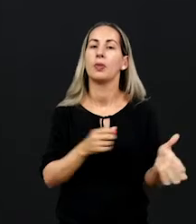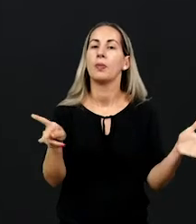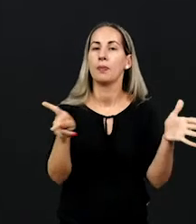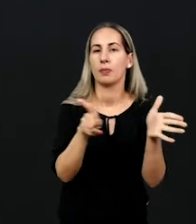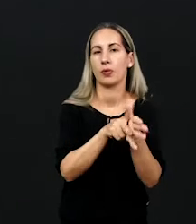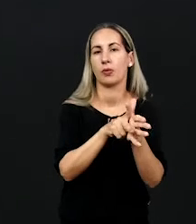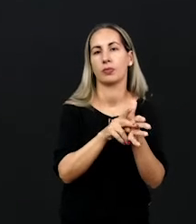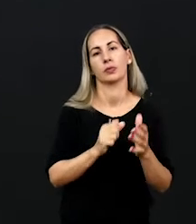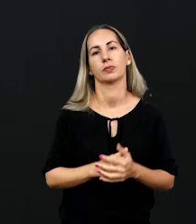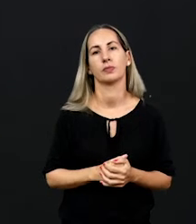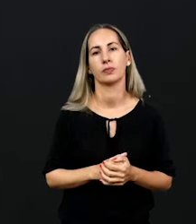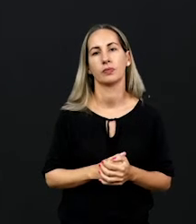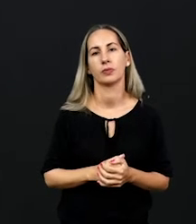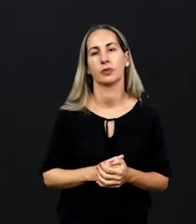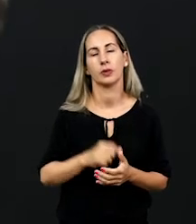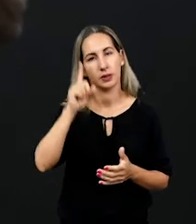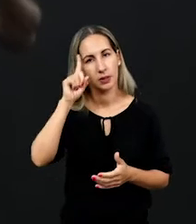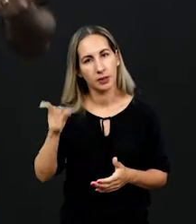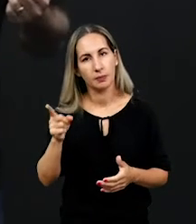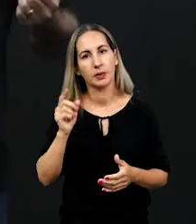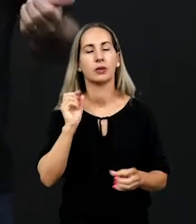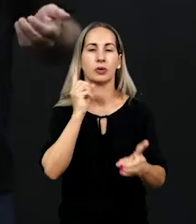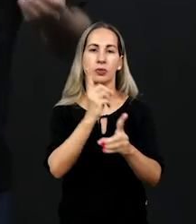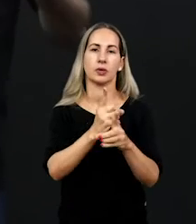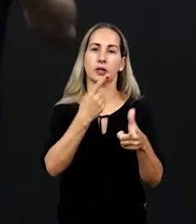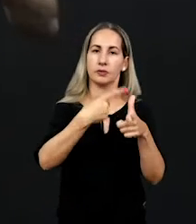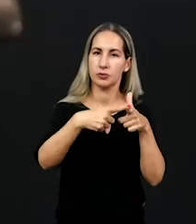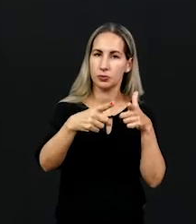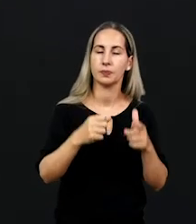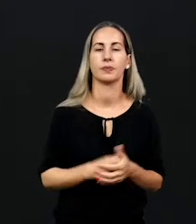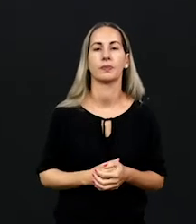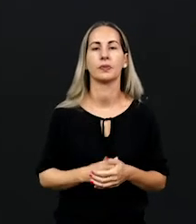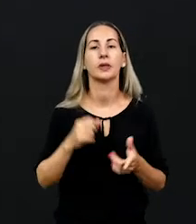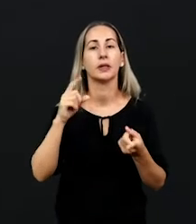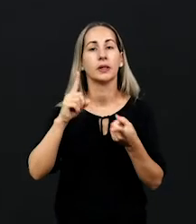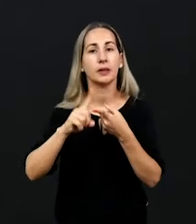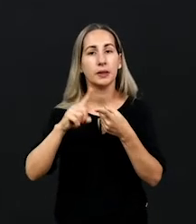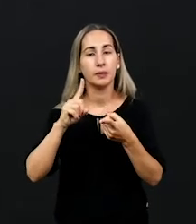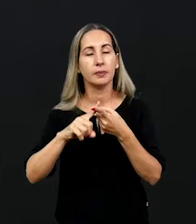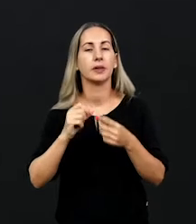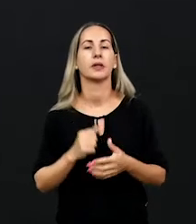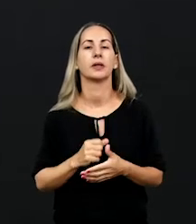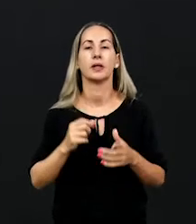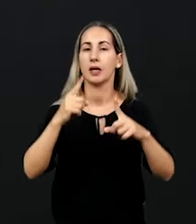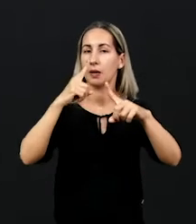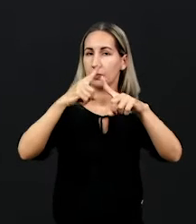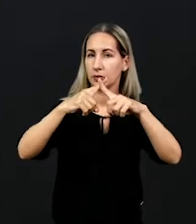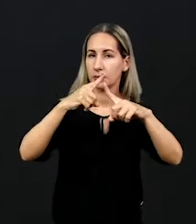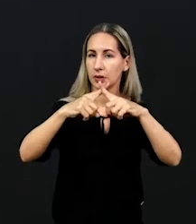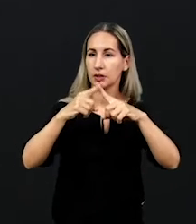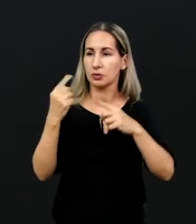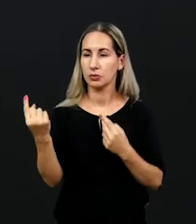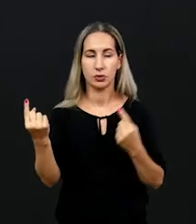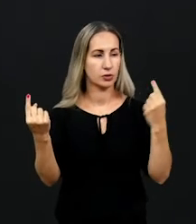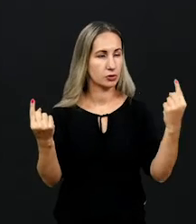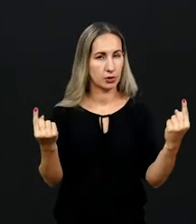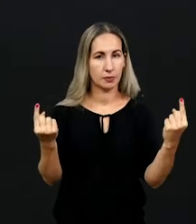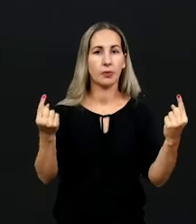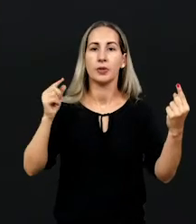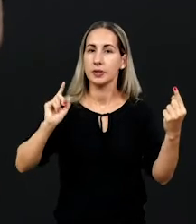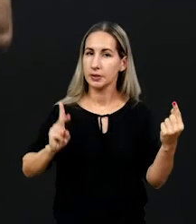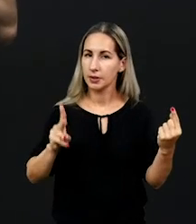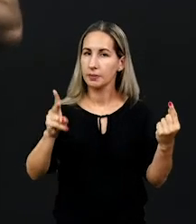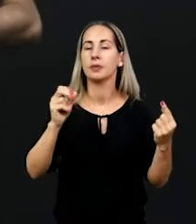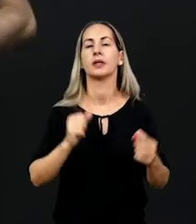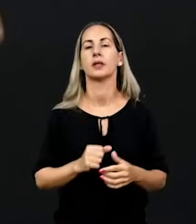número que eu estou determinando os seus divisores. E além disso, as multiplicações dos extremos sempre